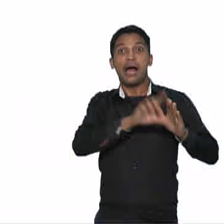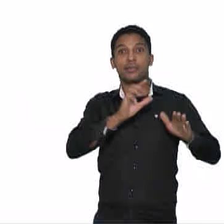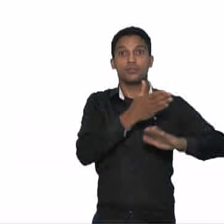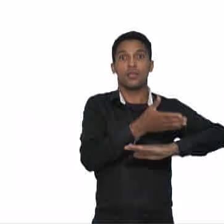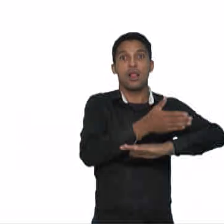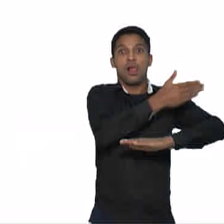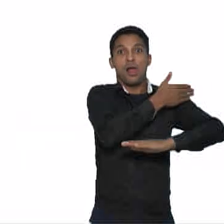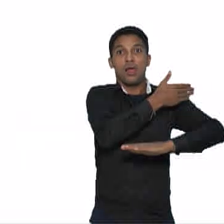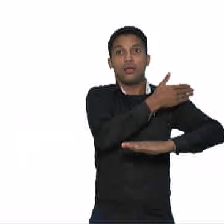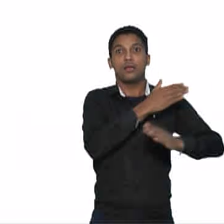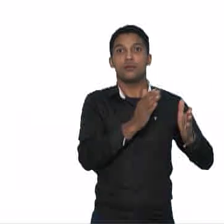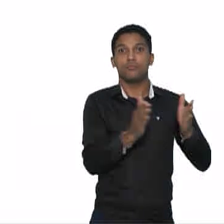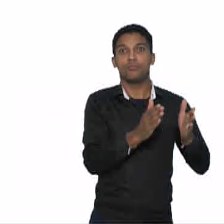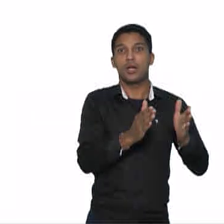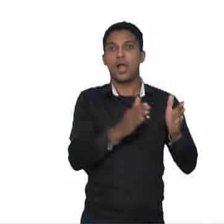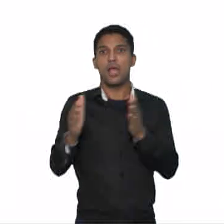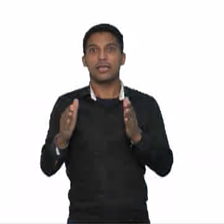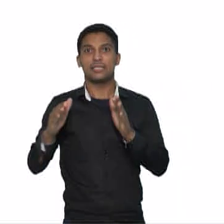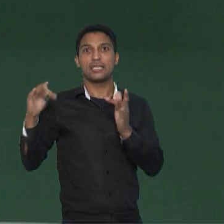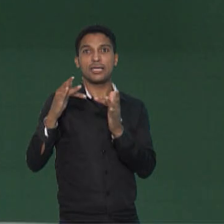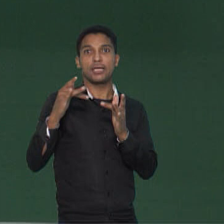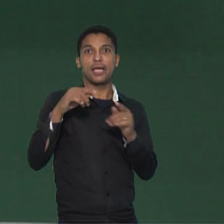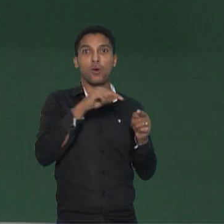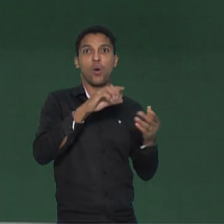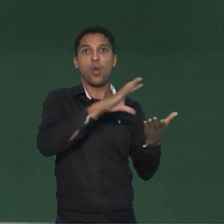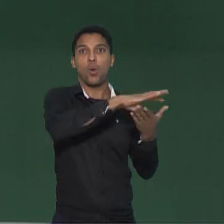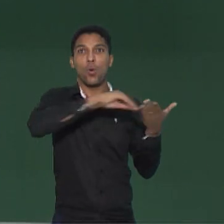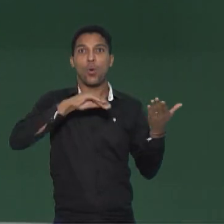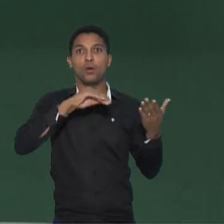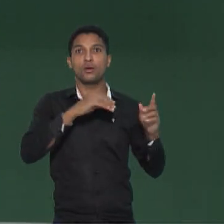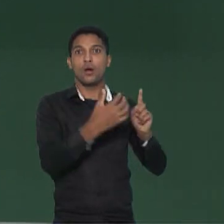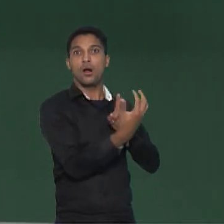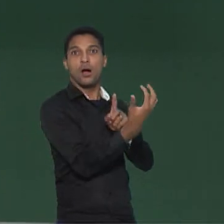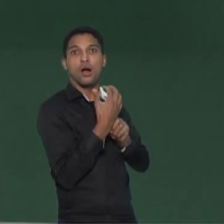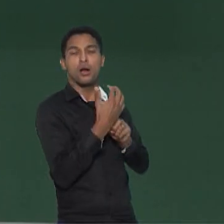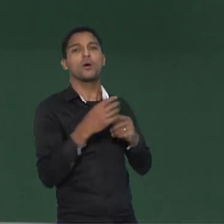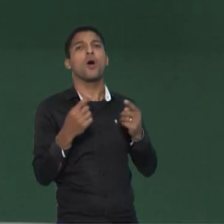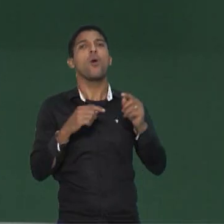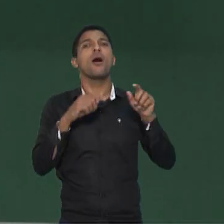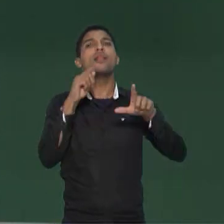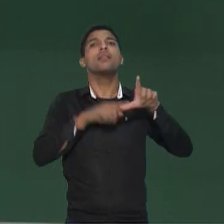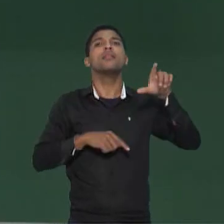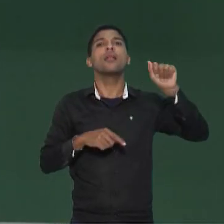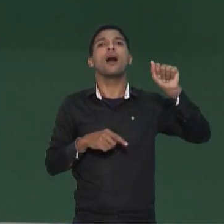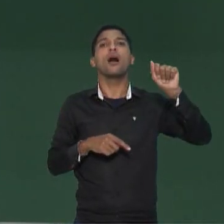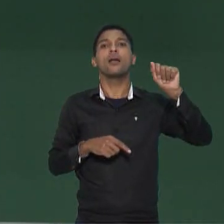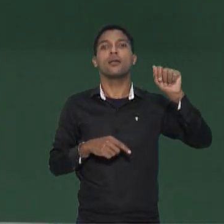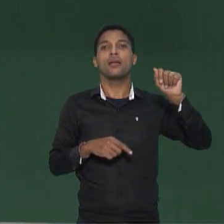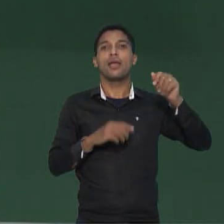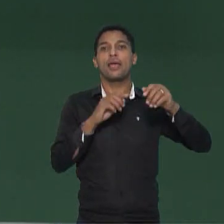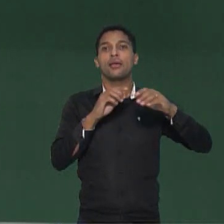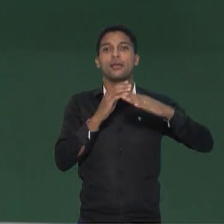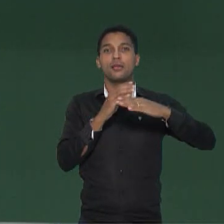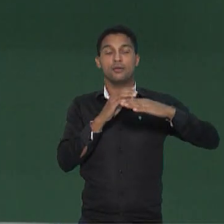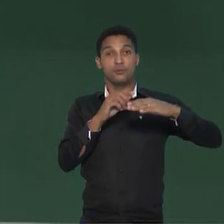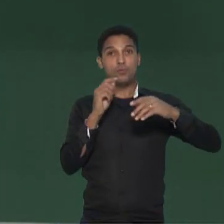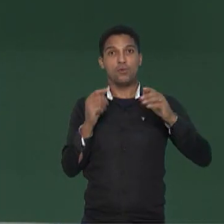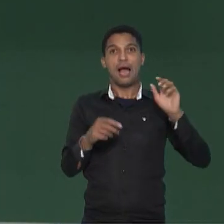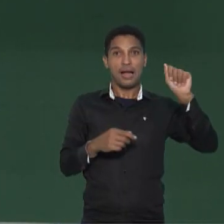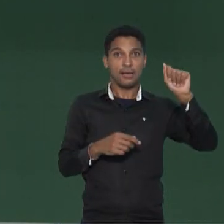as mesmas características identificando-as. Então, letra A seria Renascimento, letra B seria Barroco ou letra